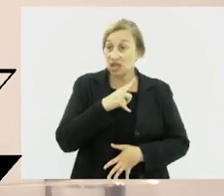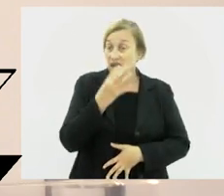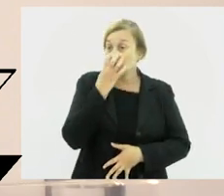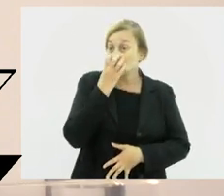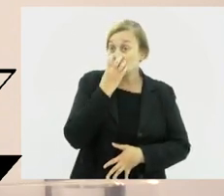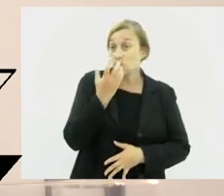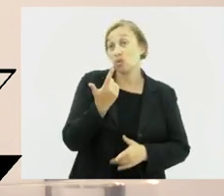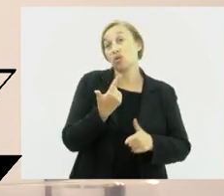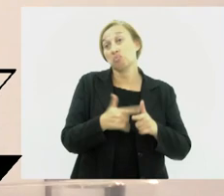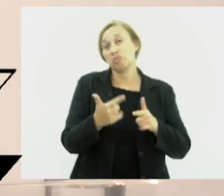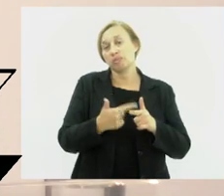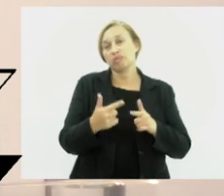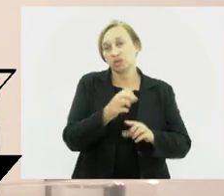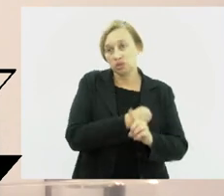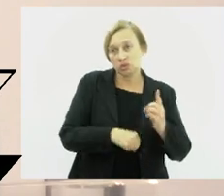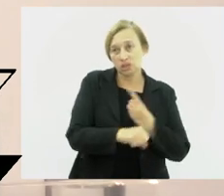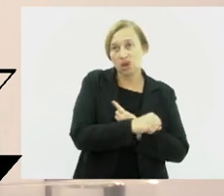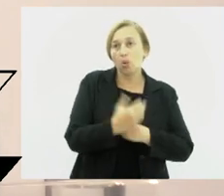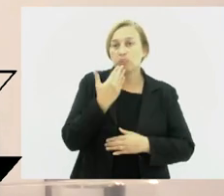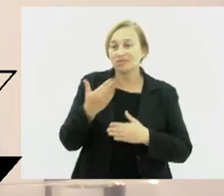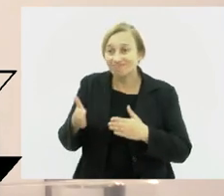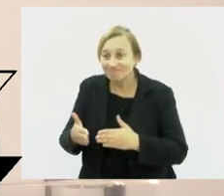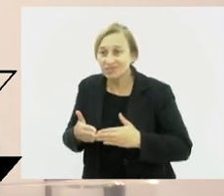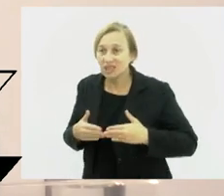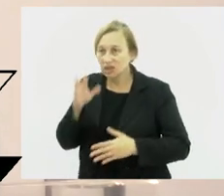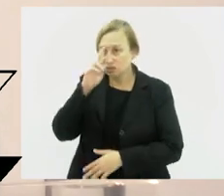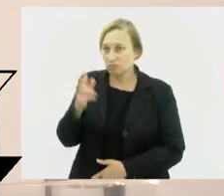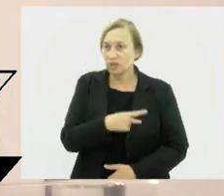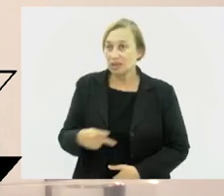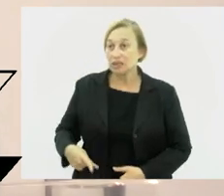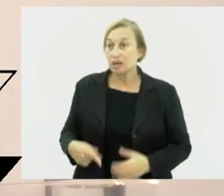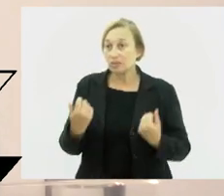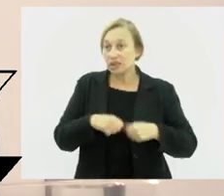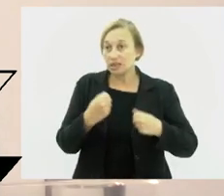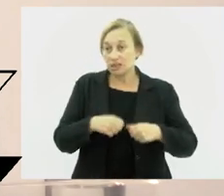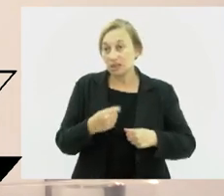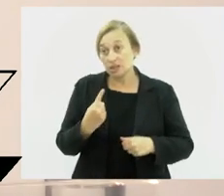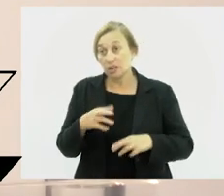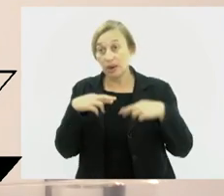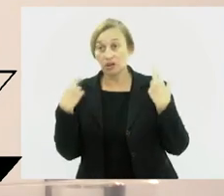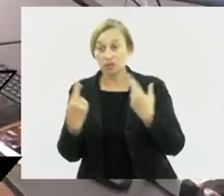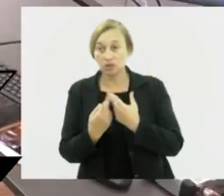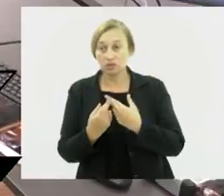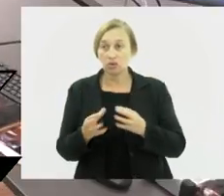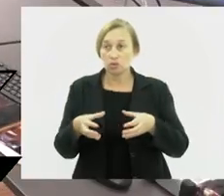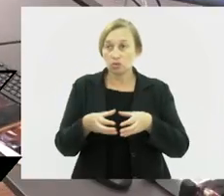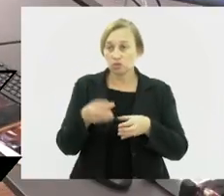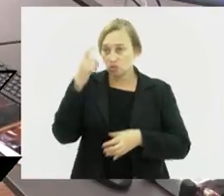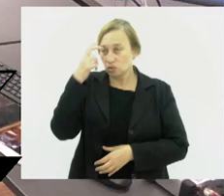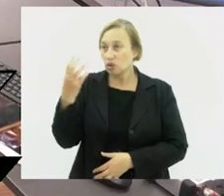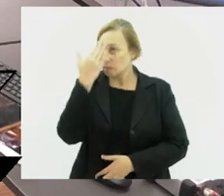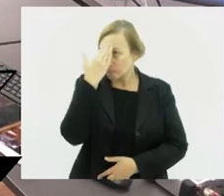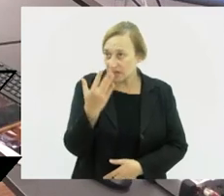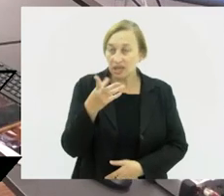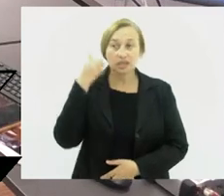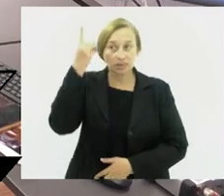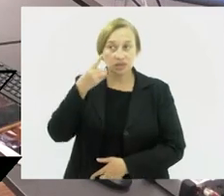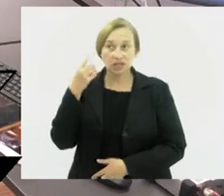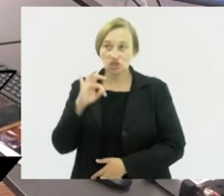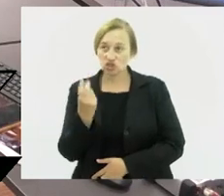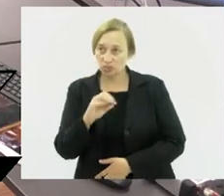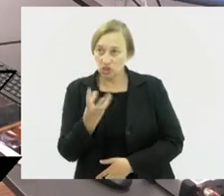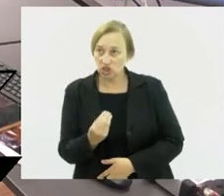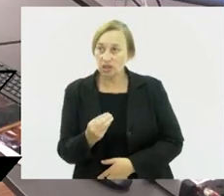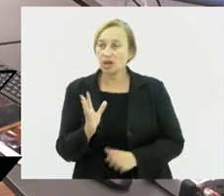social. Muito obrigado, senhor. Vou pedir licença, senhor presidente, que eu tenho que ir lá para a reunião da Comissão de Cultura. Obrigado. Obrigado, deputado Chico Machado. Passo a palavra